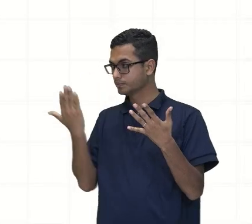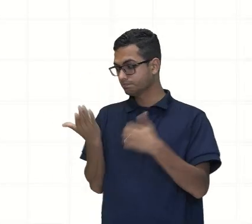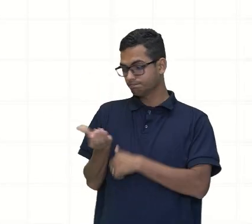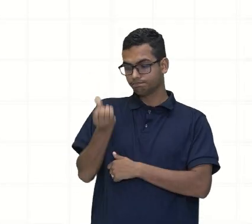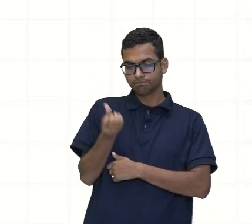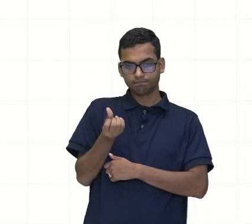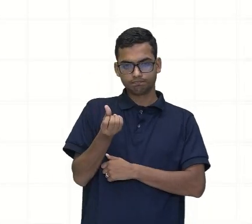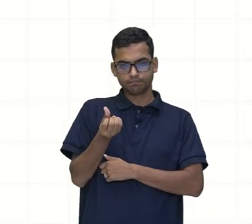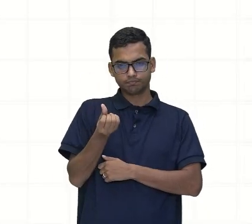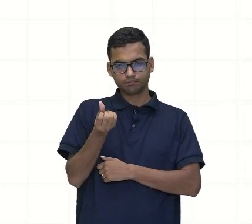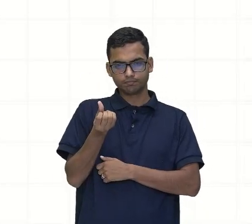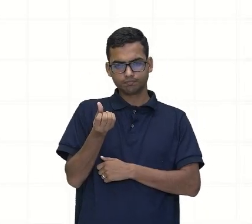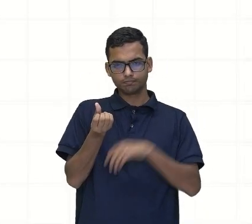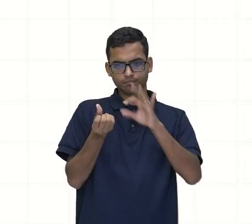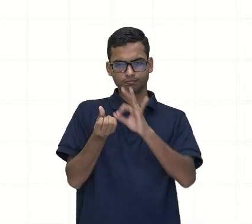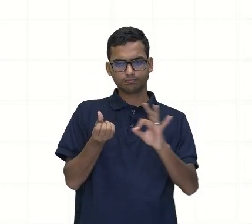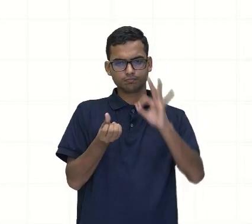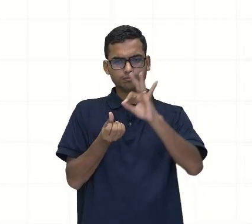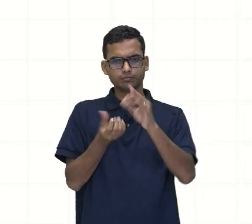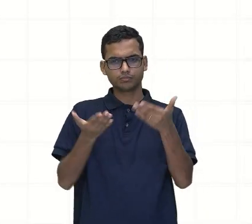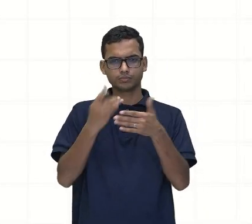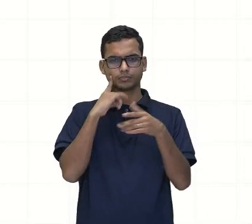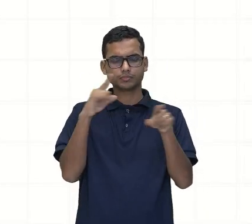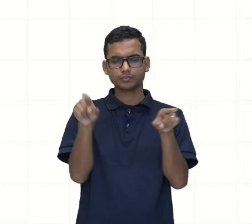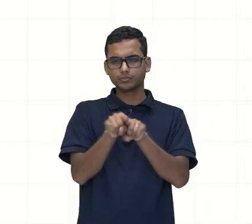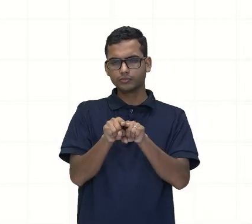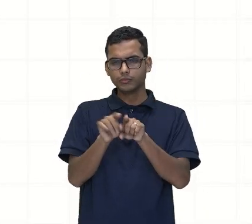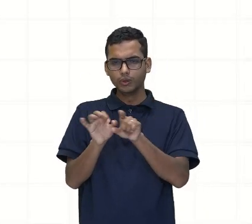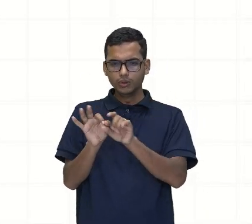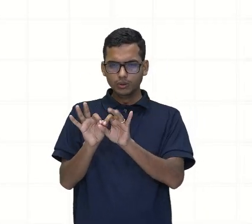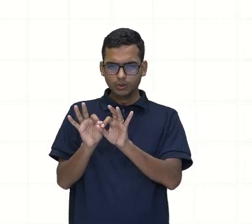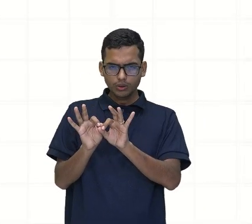só a gente aumentar um pouquinho aqui a nossa reta.